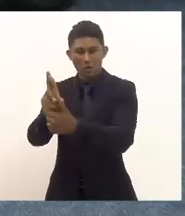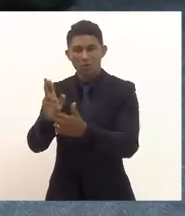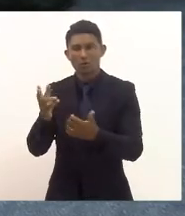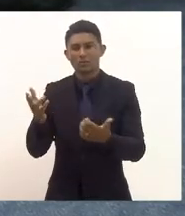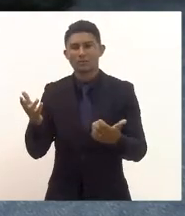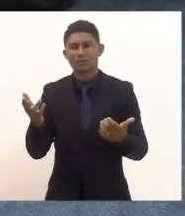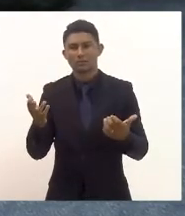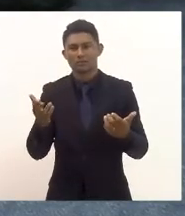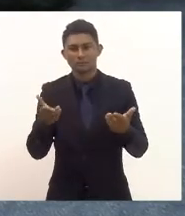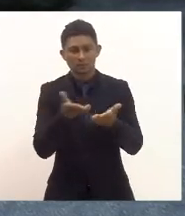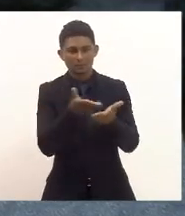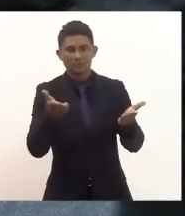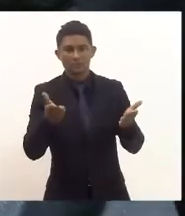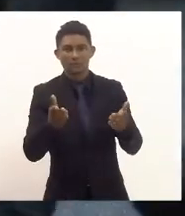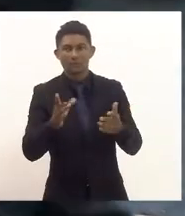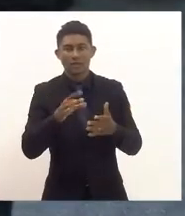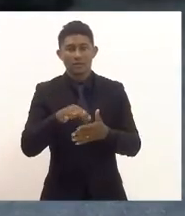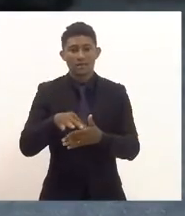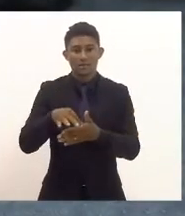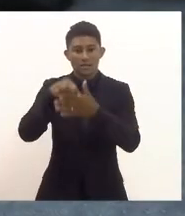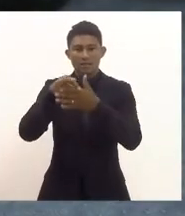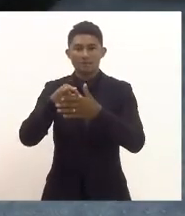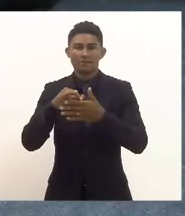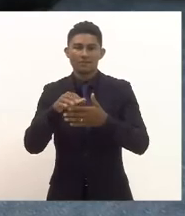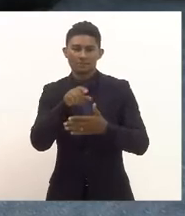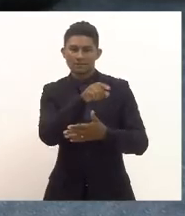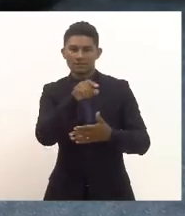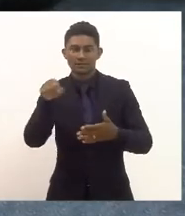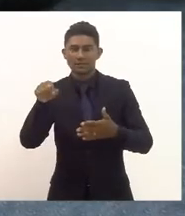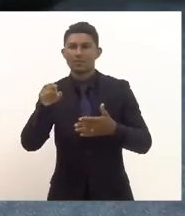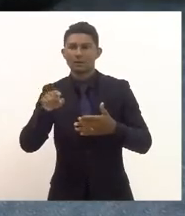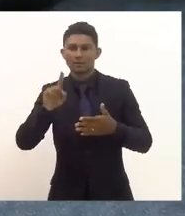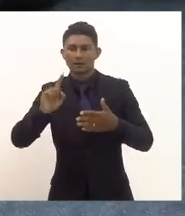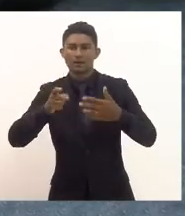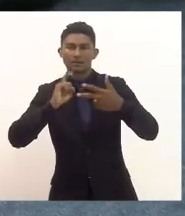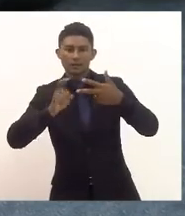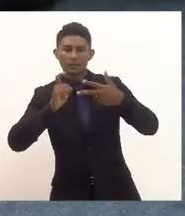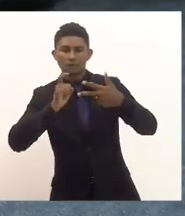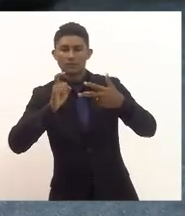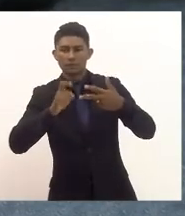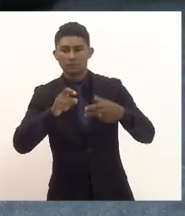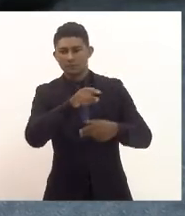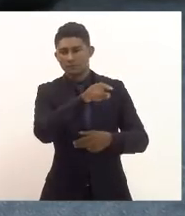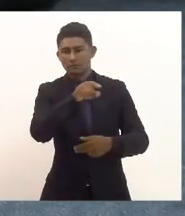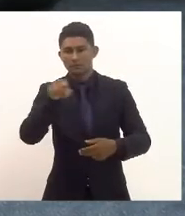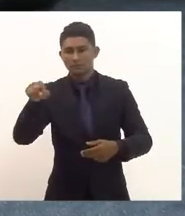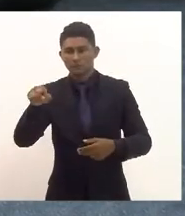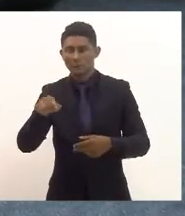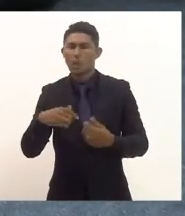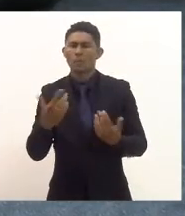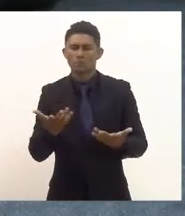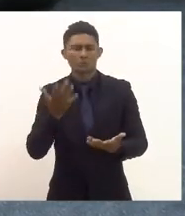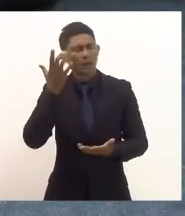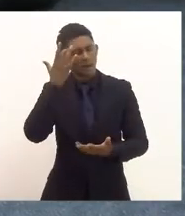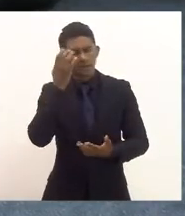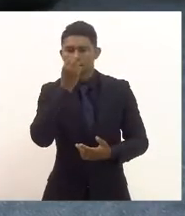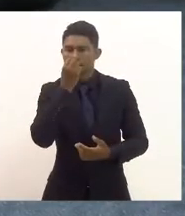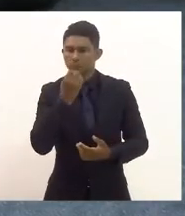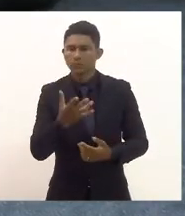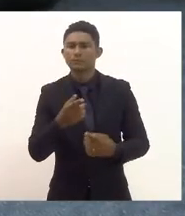registo chefe do Poder Executivo é muito importante que esse gesto é um gesto é de equiparação de